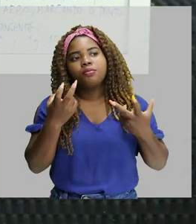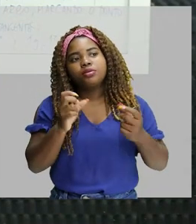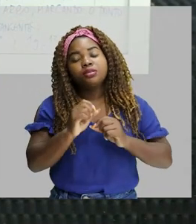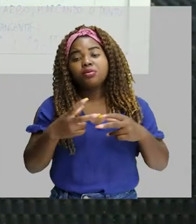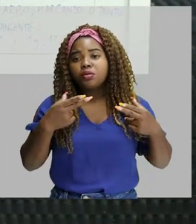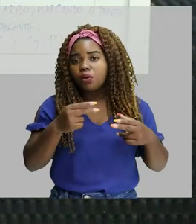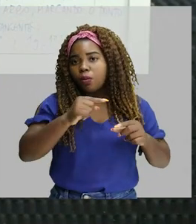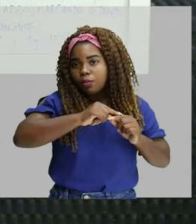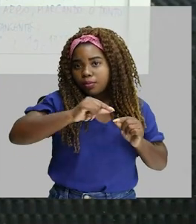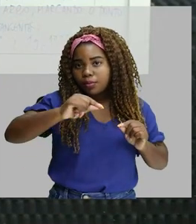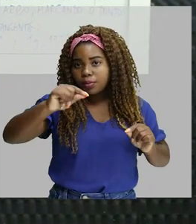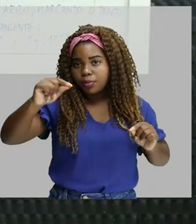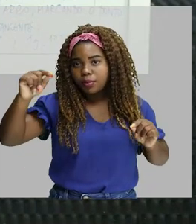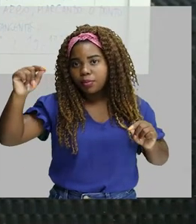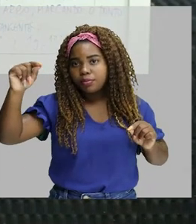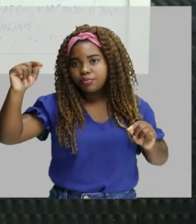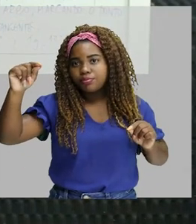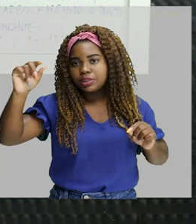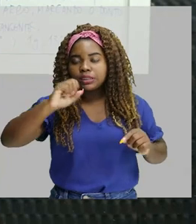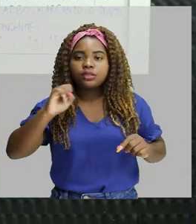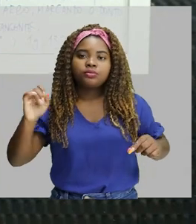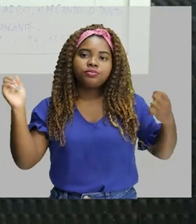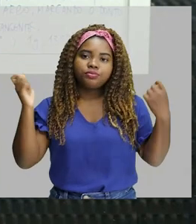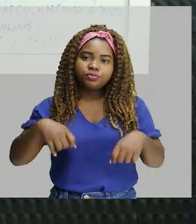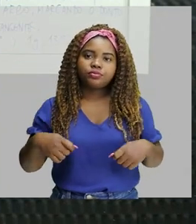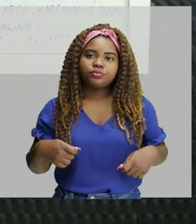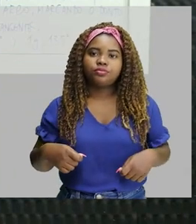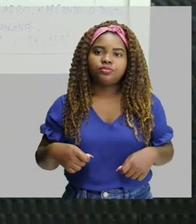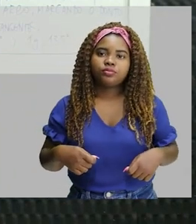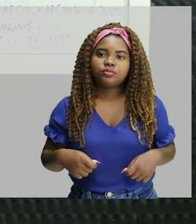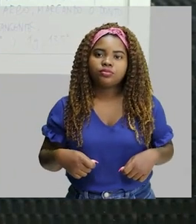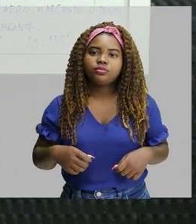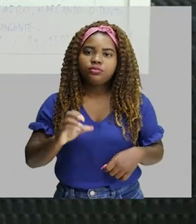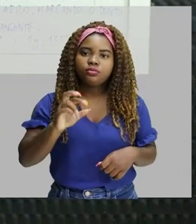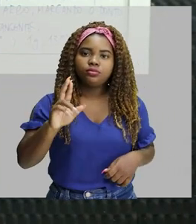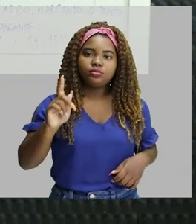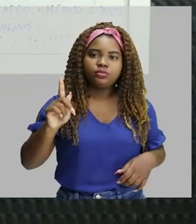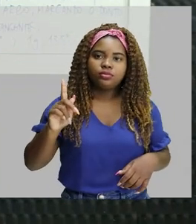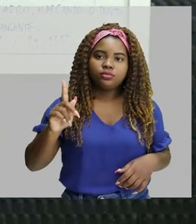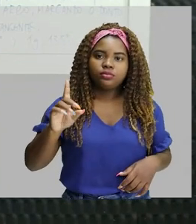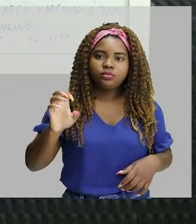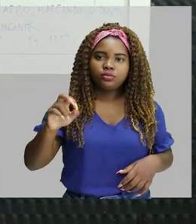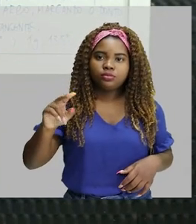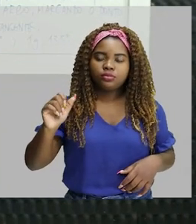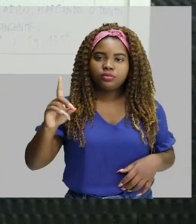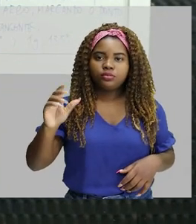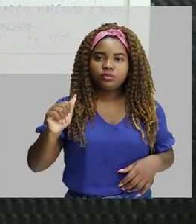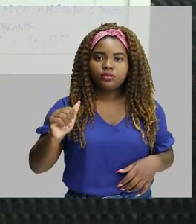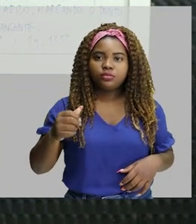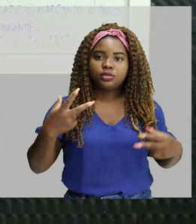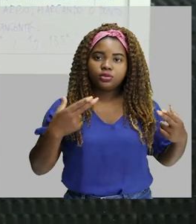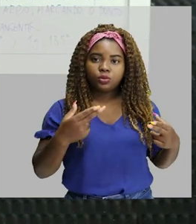mesmo desse ou seja se eu for buscar a ordenada do 210 vai ser o mesmo